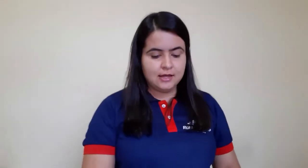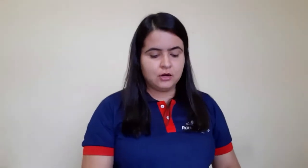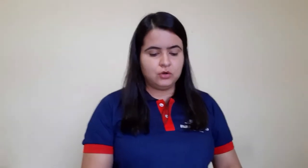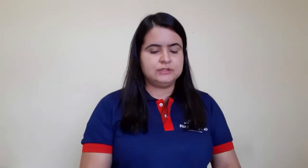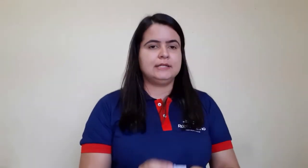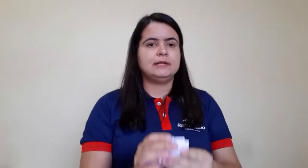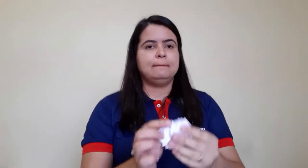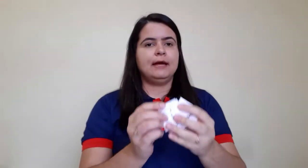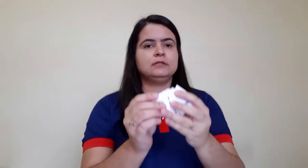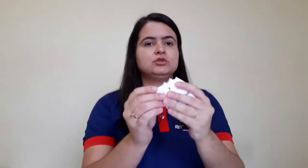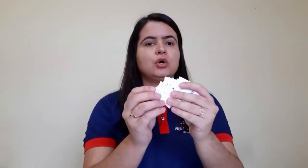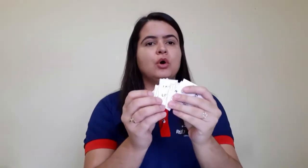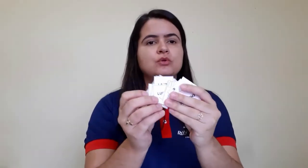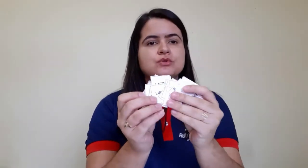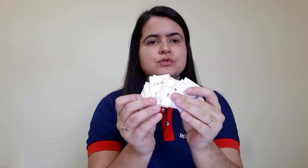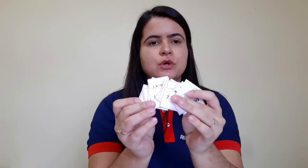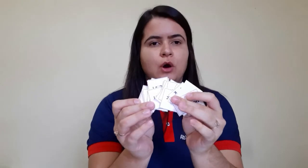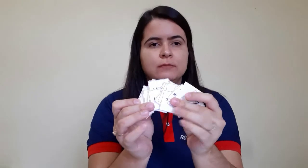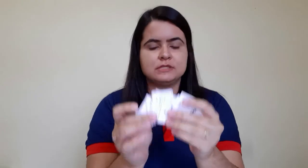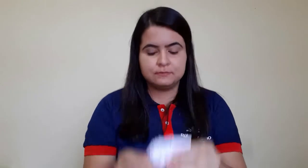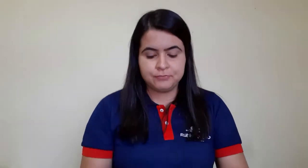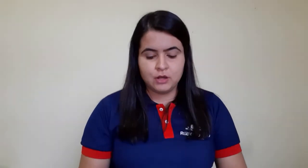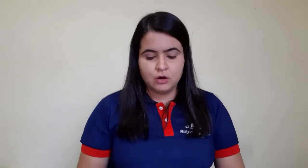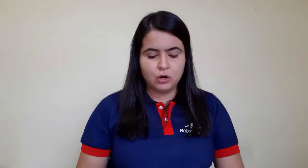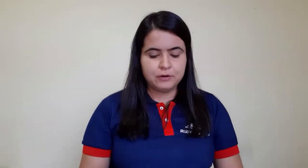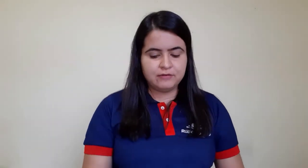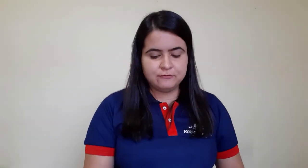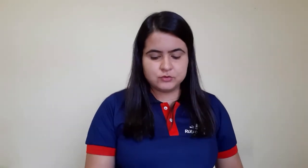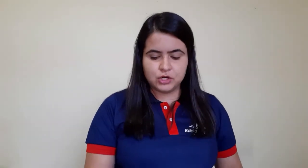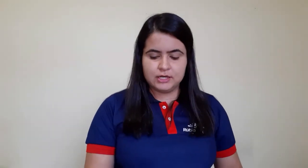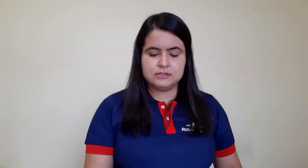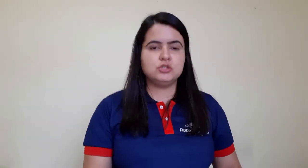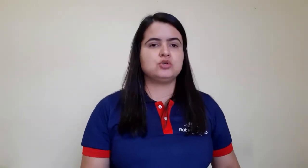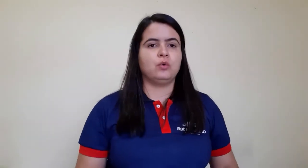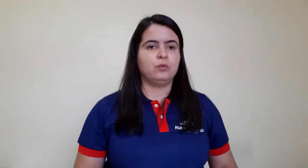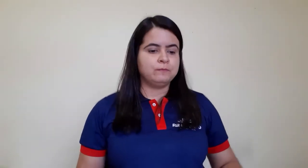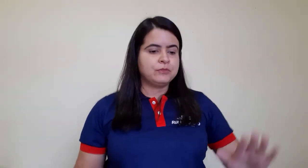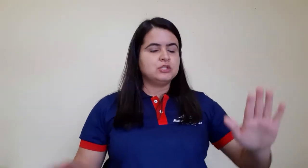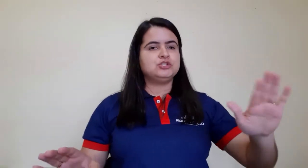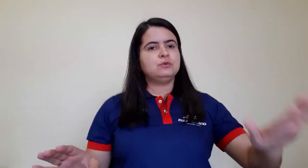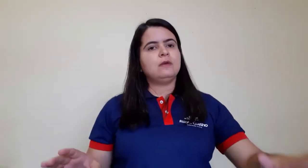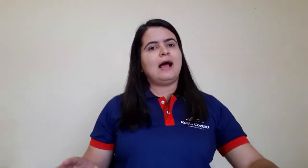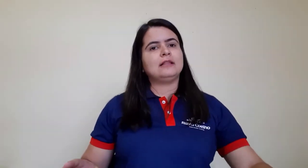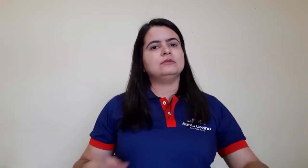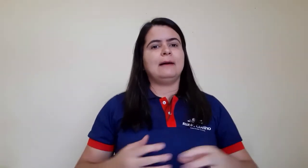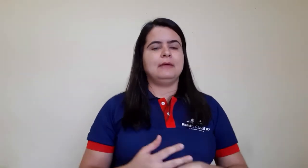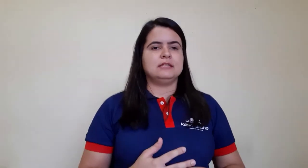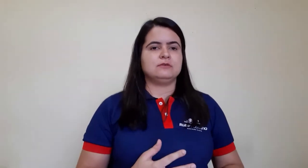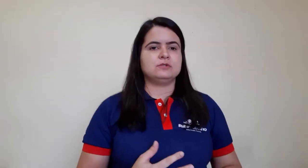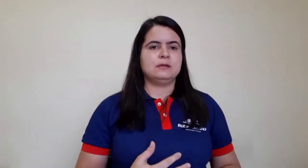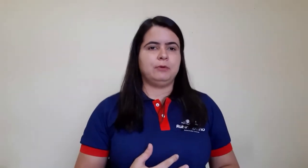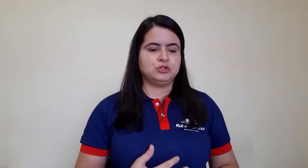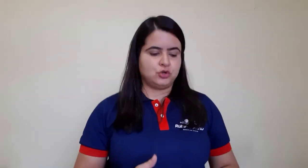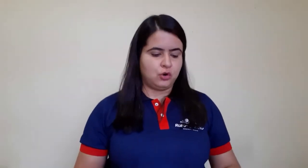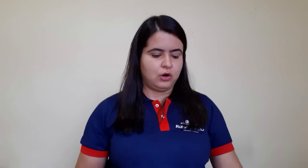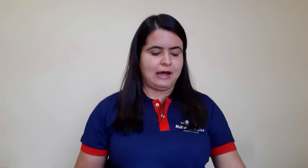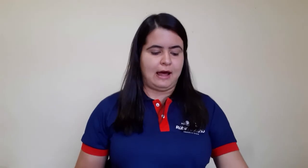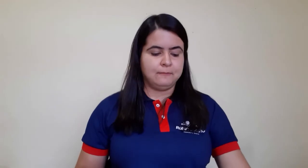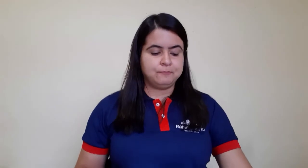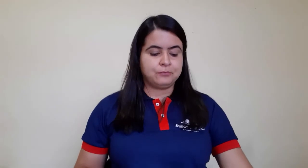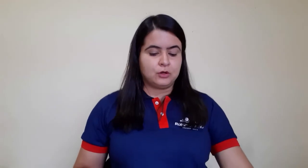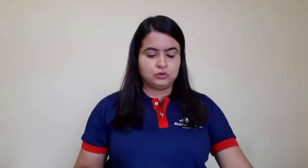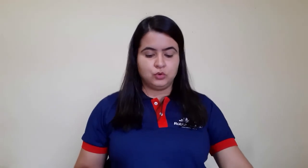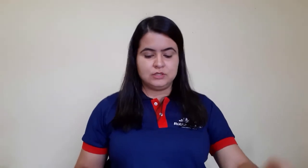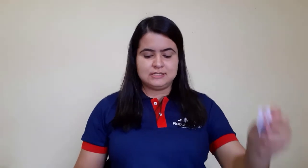Já recortei também todos os nomes. Como que vai funcionar esse jogo? De um lado da mesa você pode